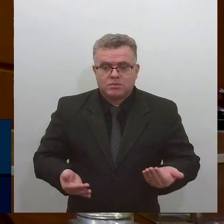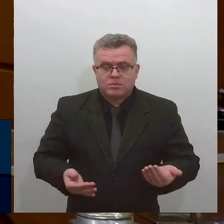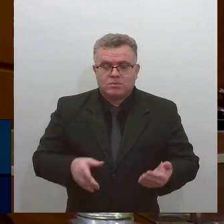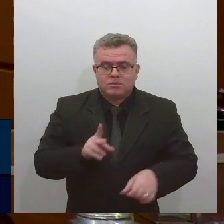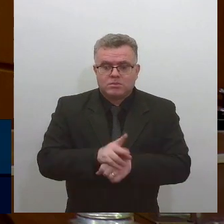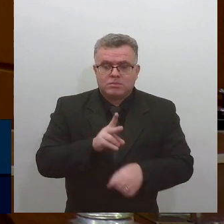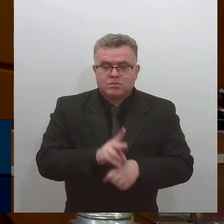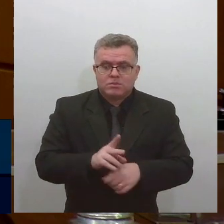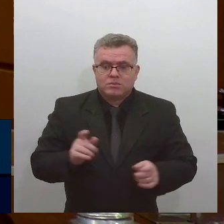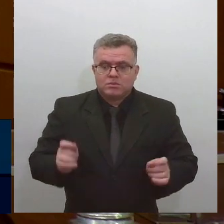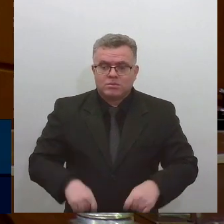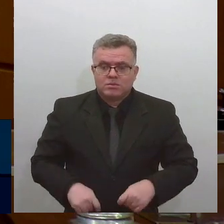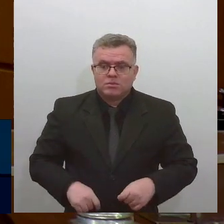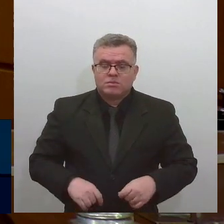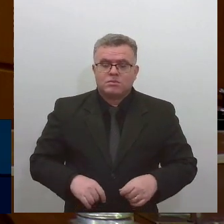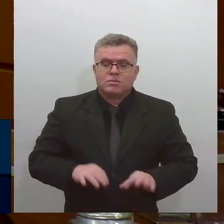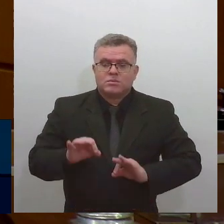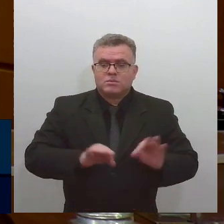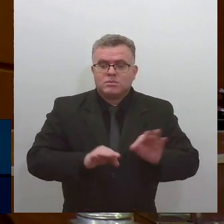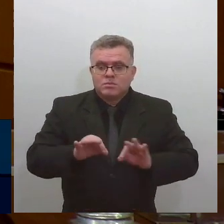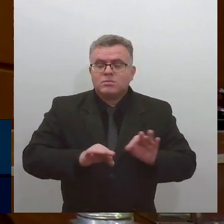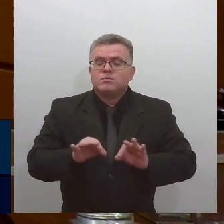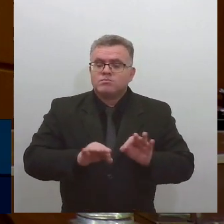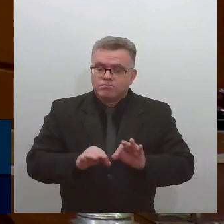delas fazer inclusive uma